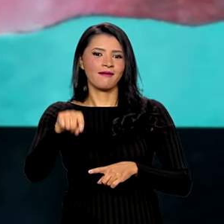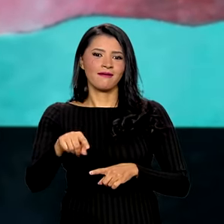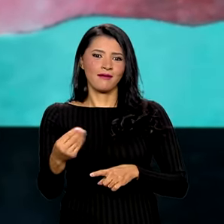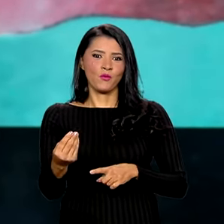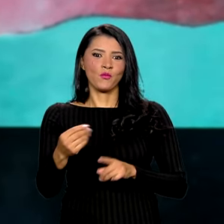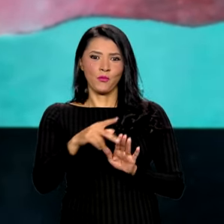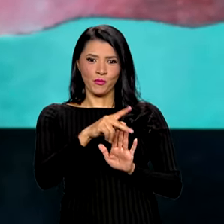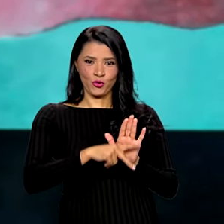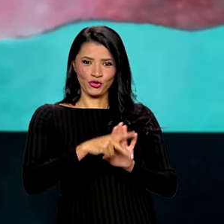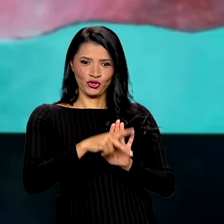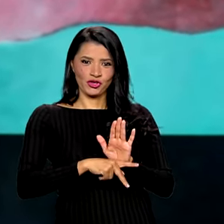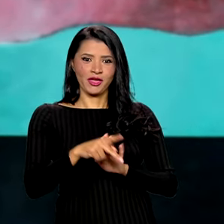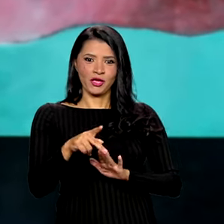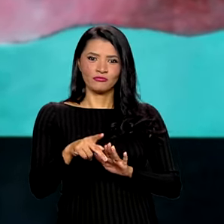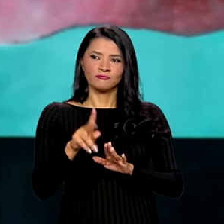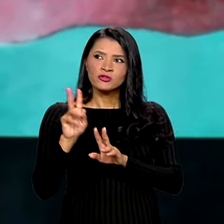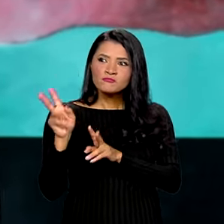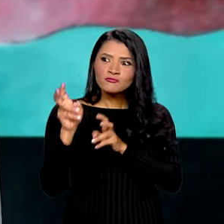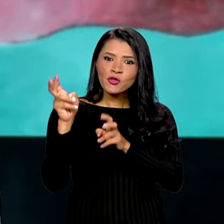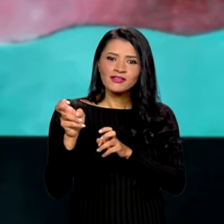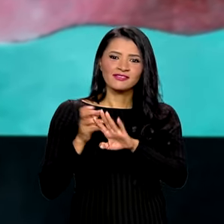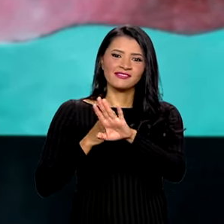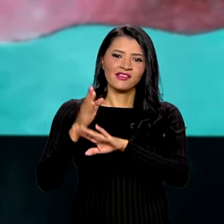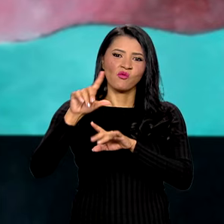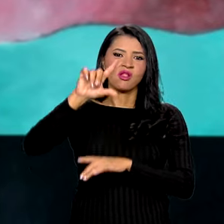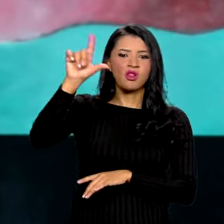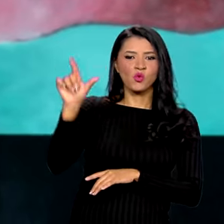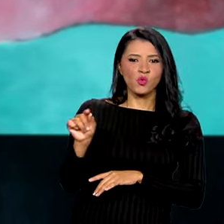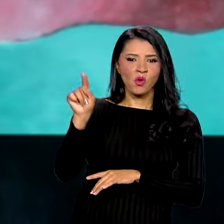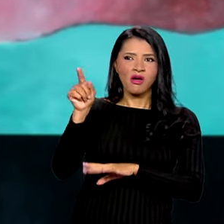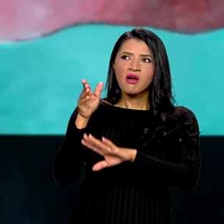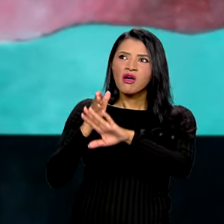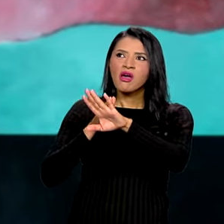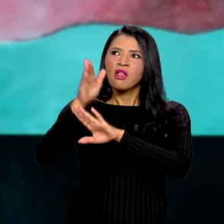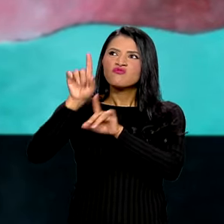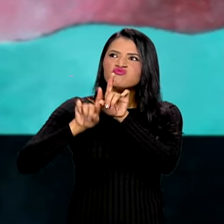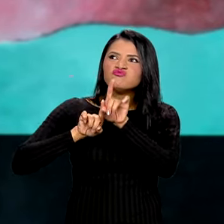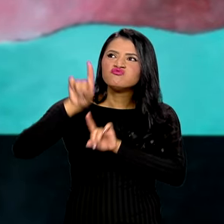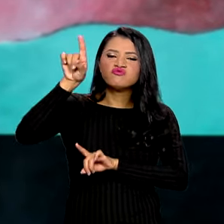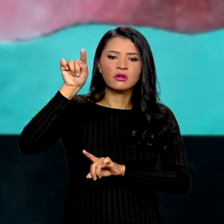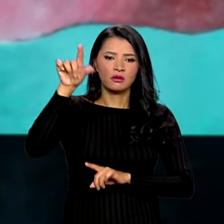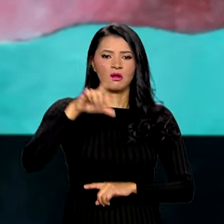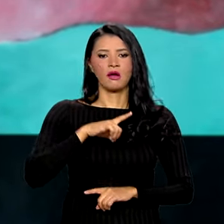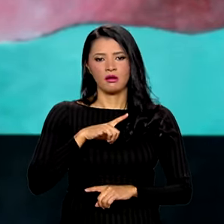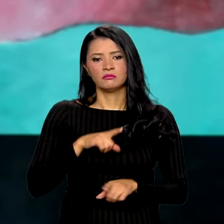é um projeto comum de exploração lunar, existe